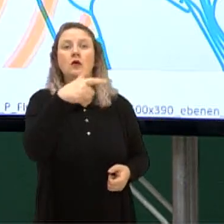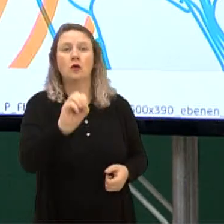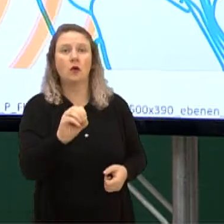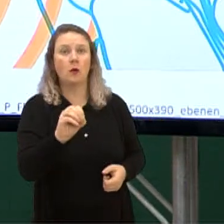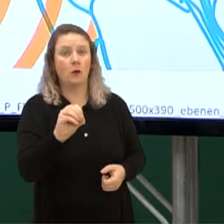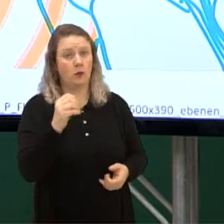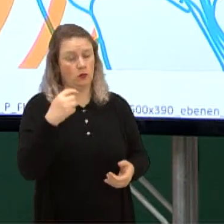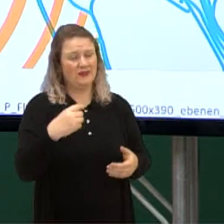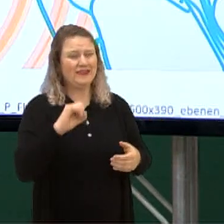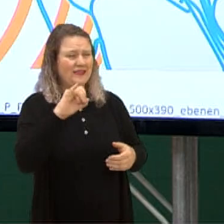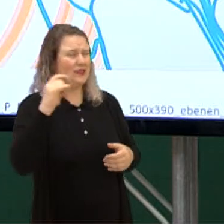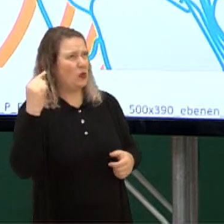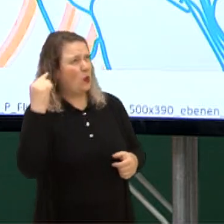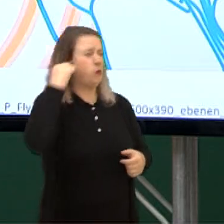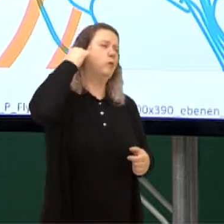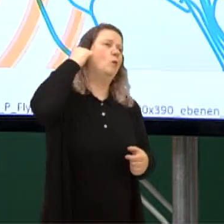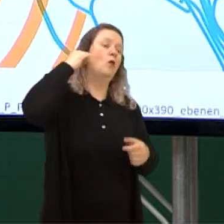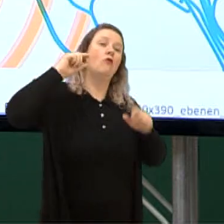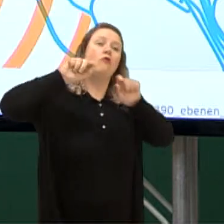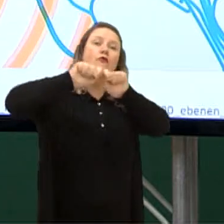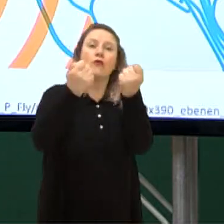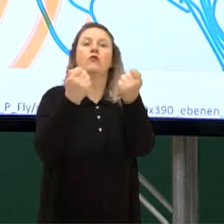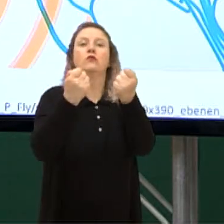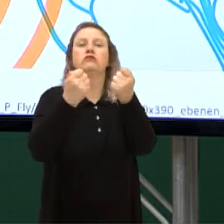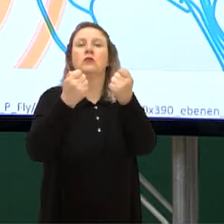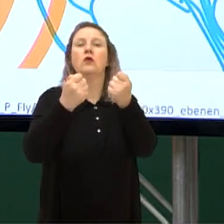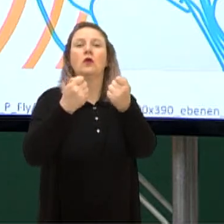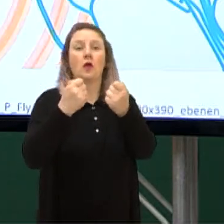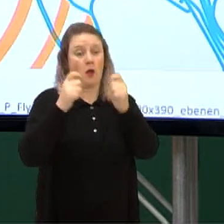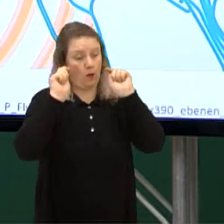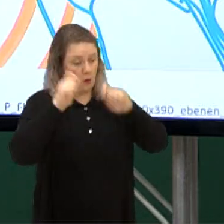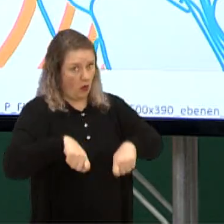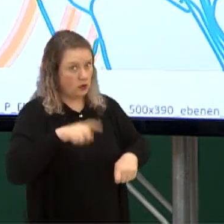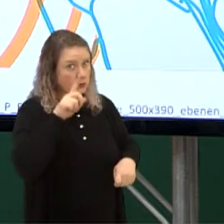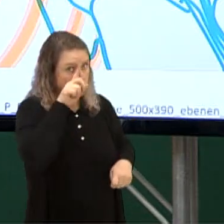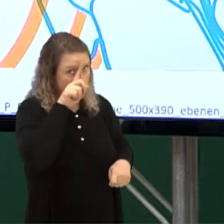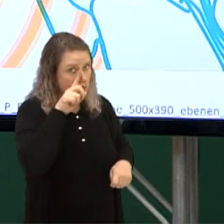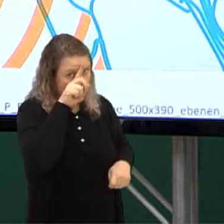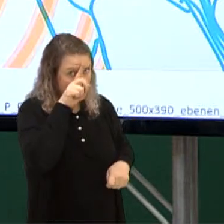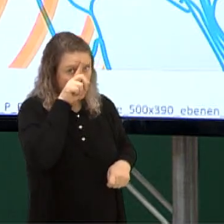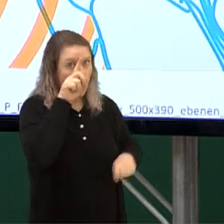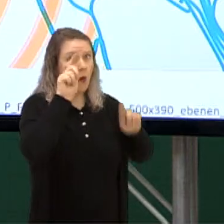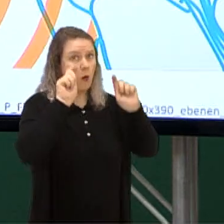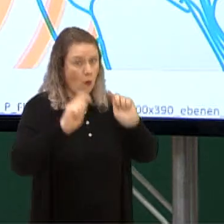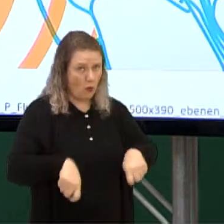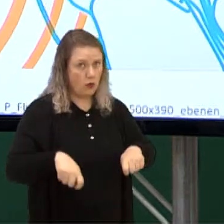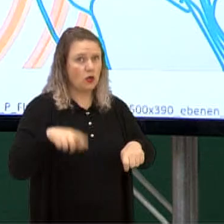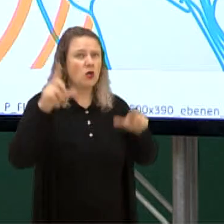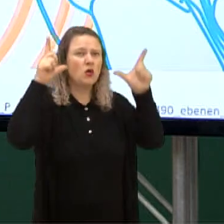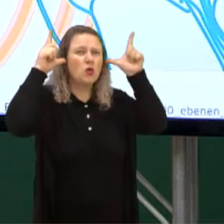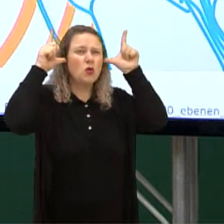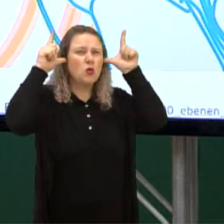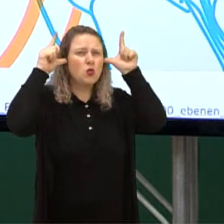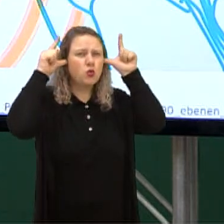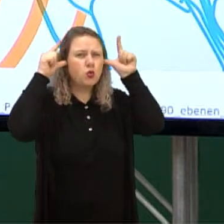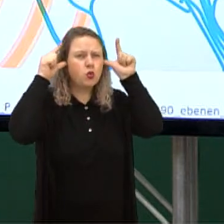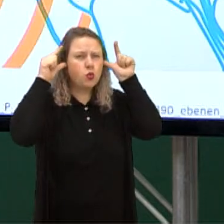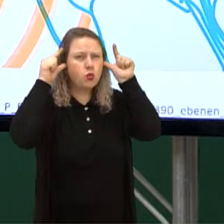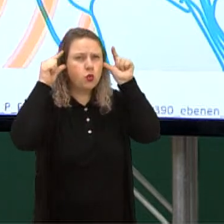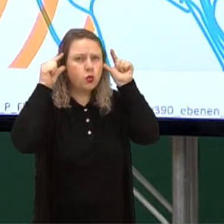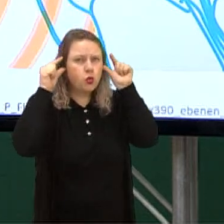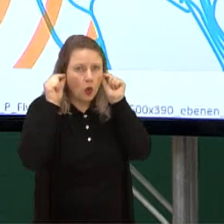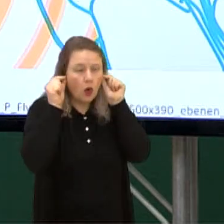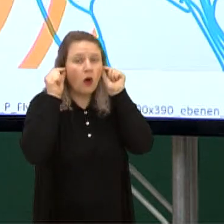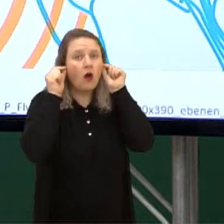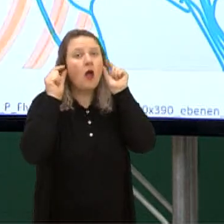Dependendo de como nós perfurarmos o tímpano, a pessoa pode ter a audição prejudicada, ouvir bem menos ou até